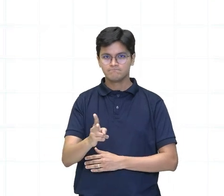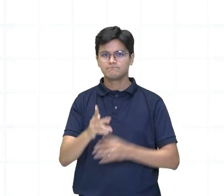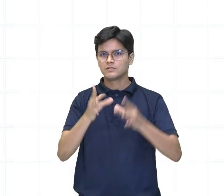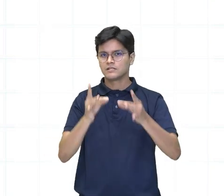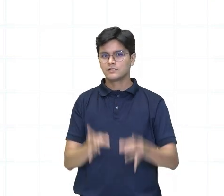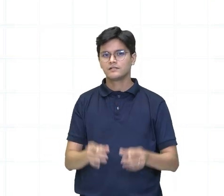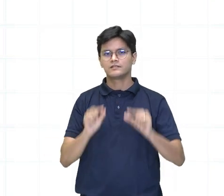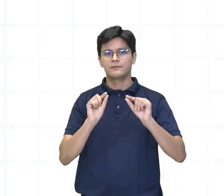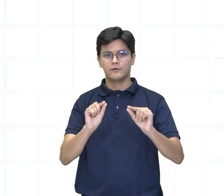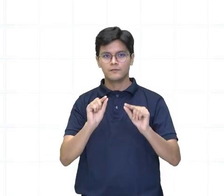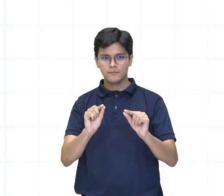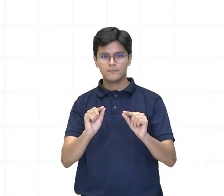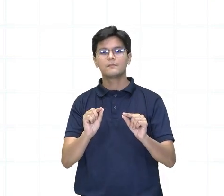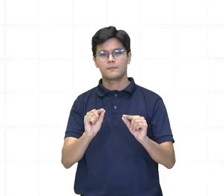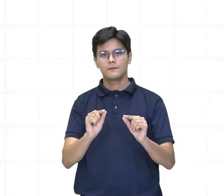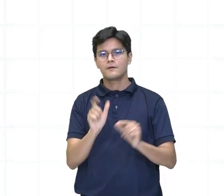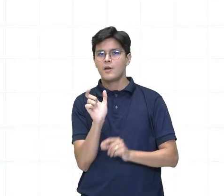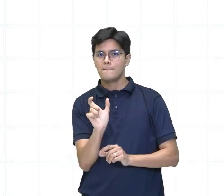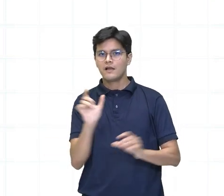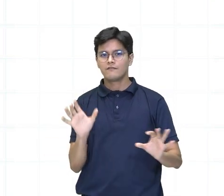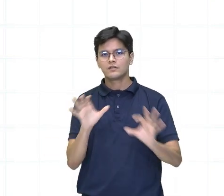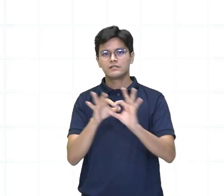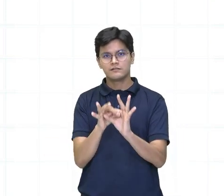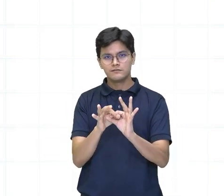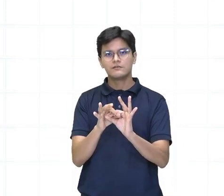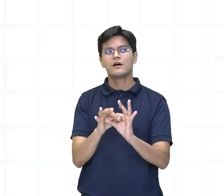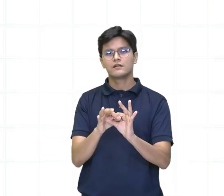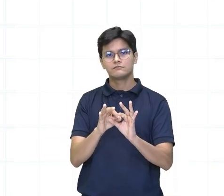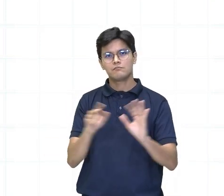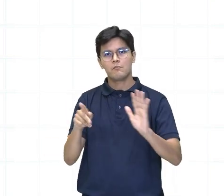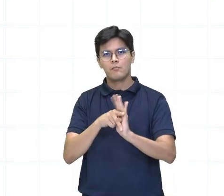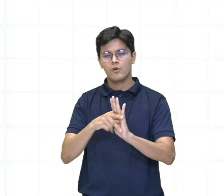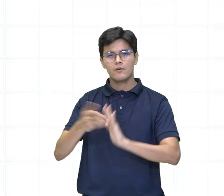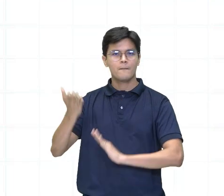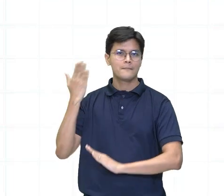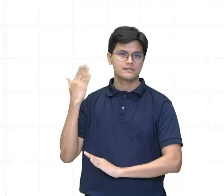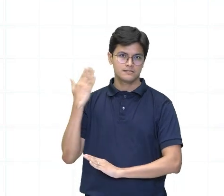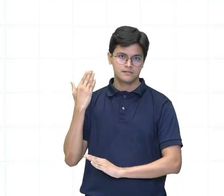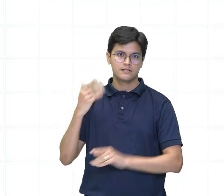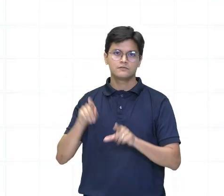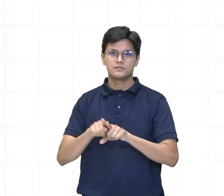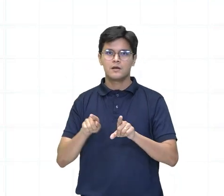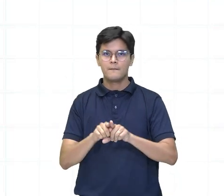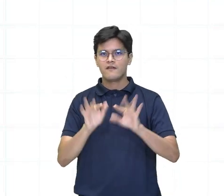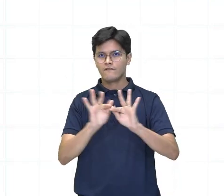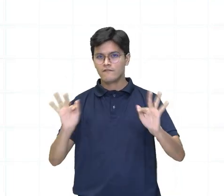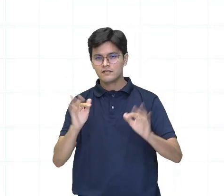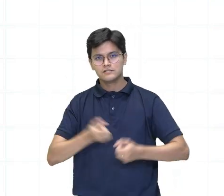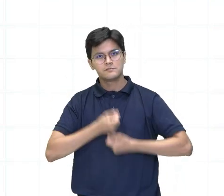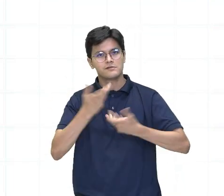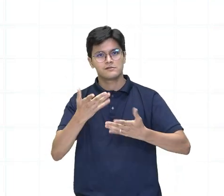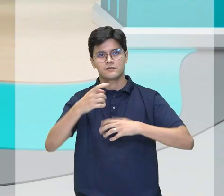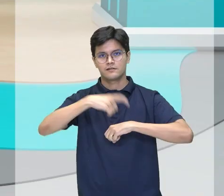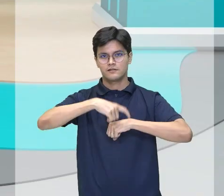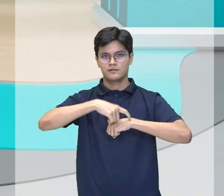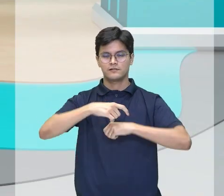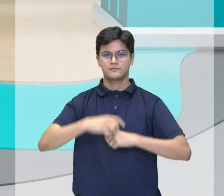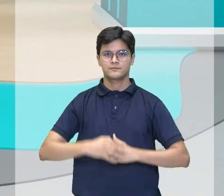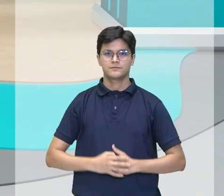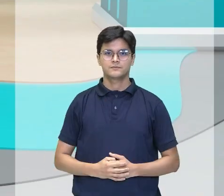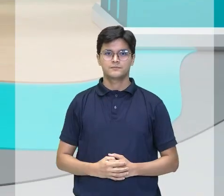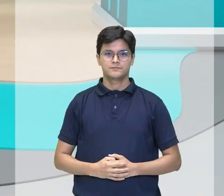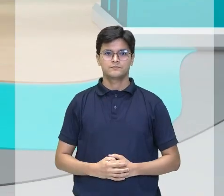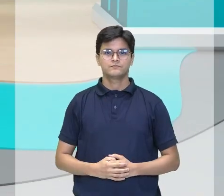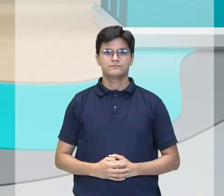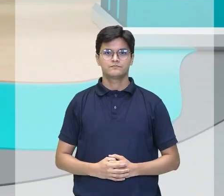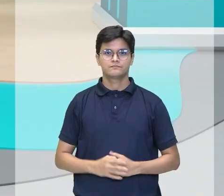é conectores referentes ao passado, expressões de tempo. Então, nós vamos ver